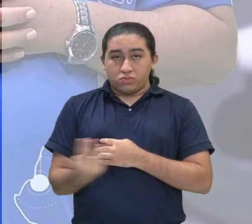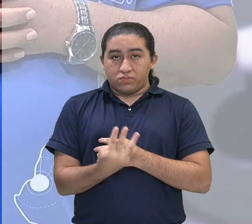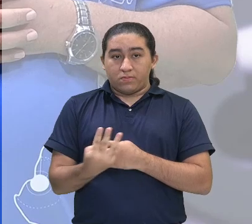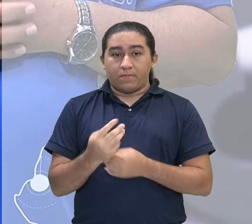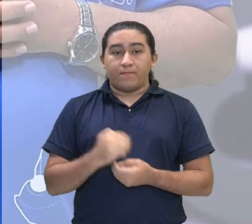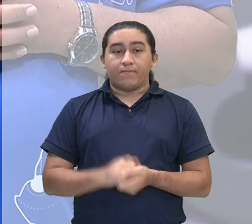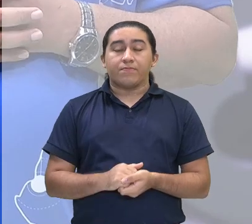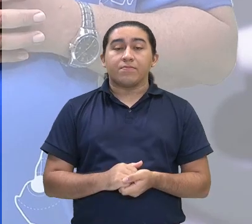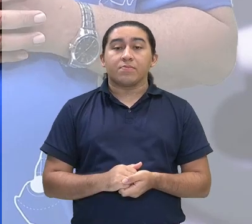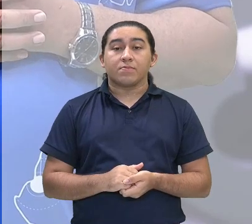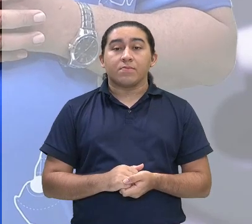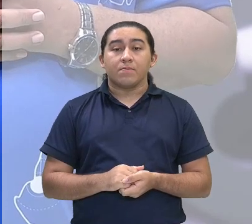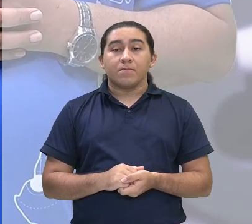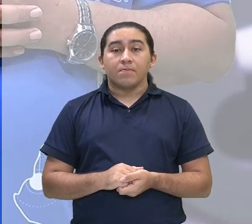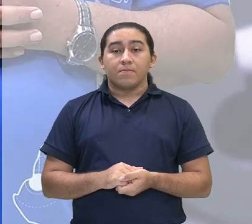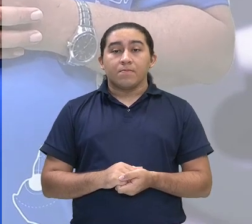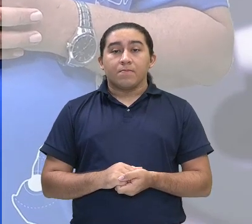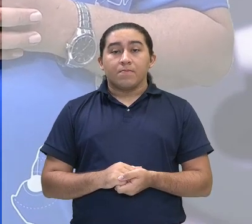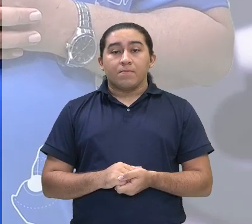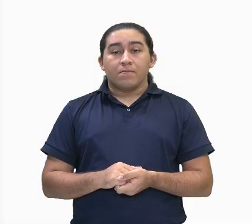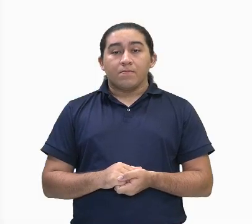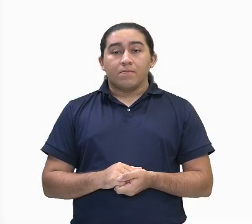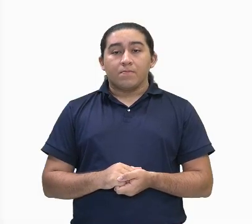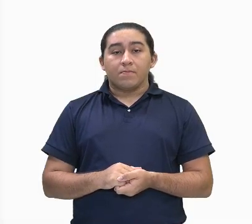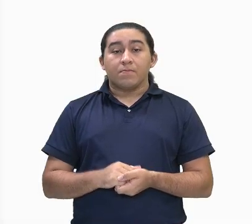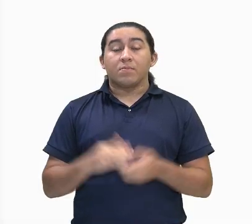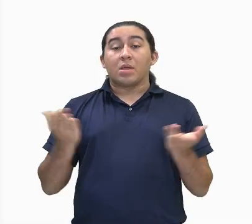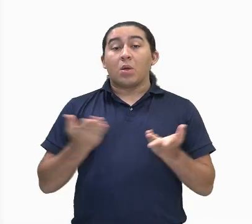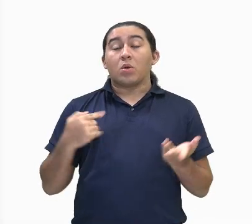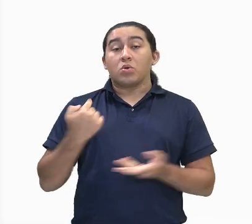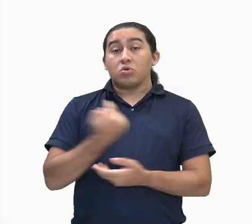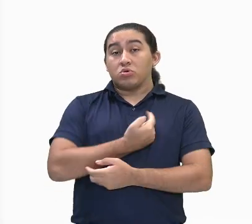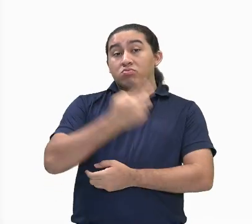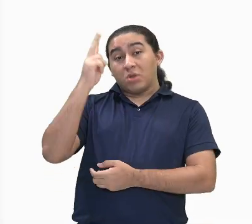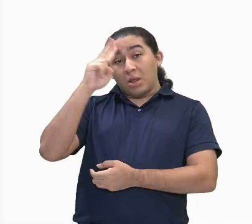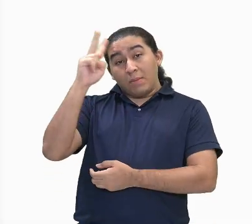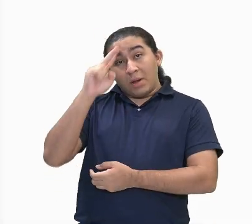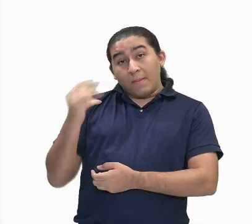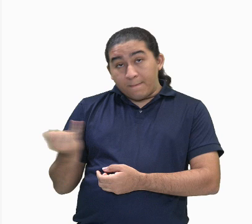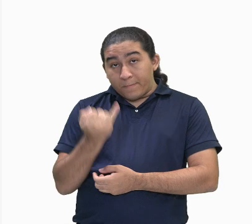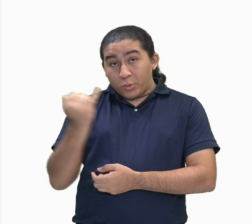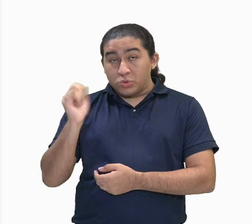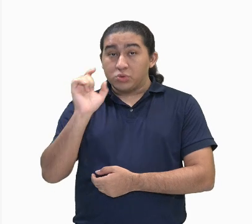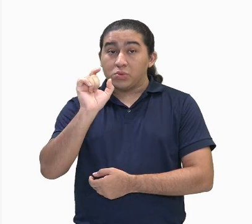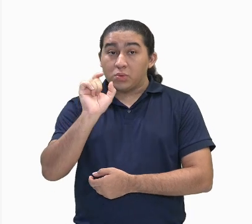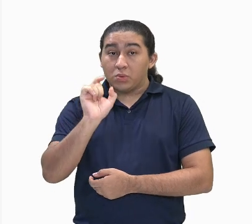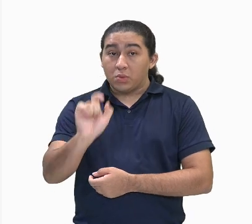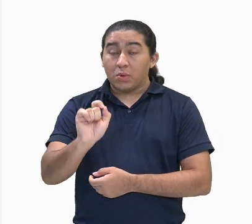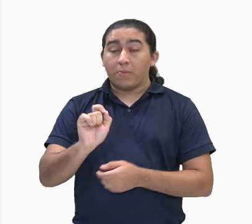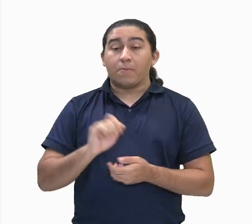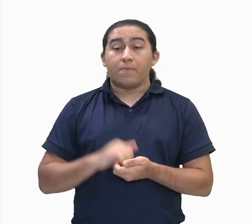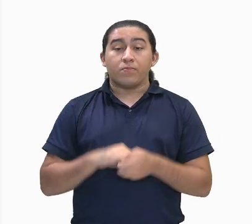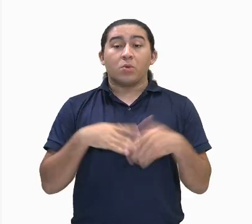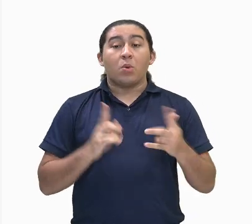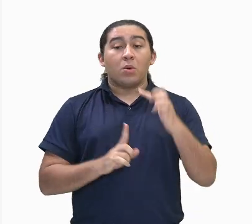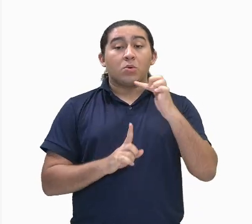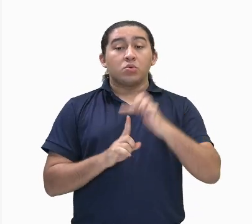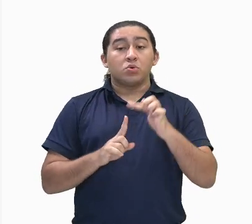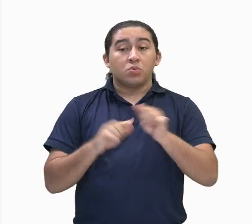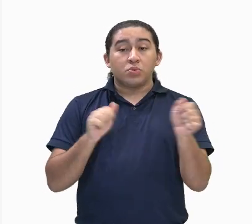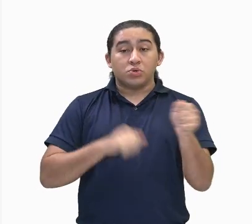que é muito importante a gente lembrar, a gente saber, né? Ou seja, os tipos de